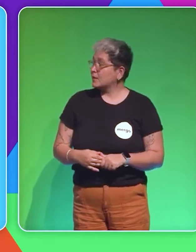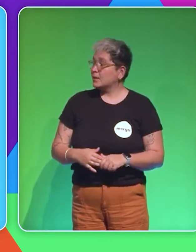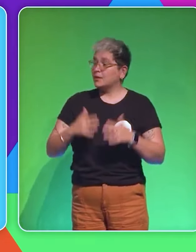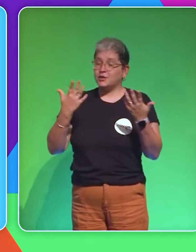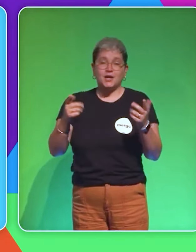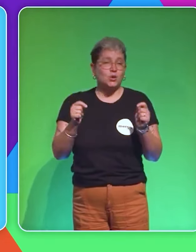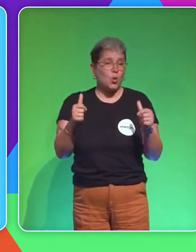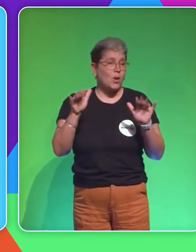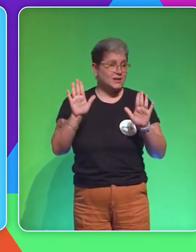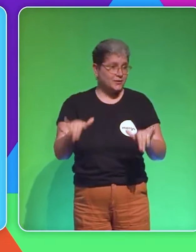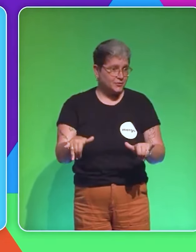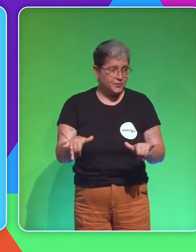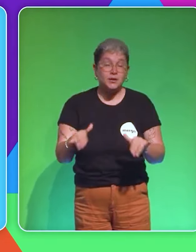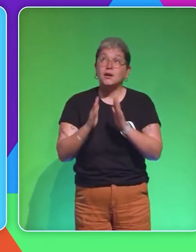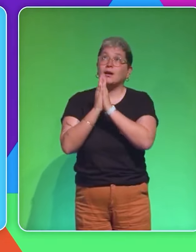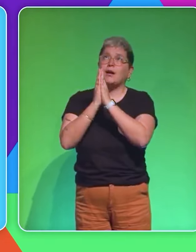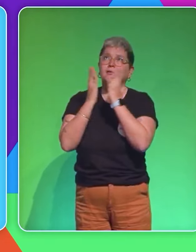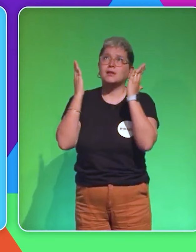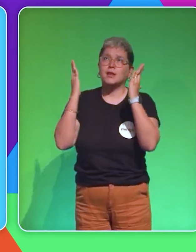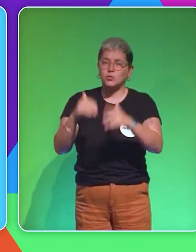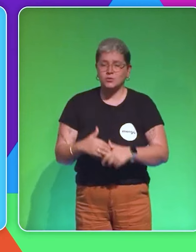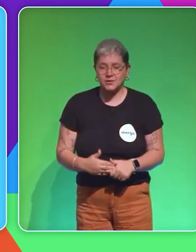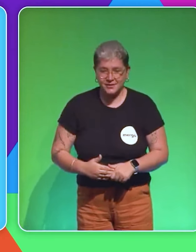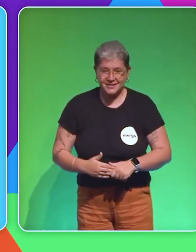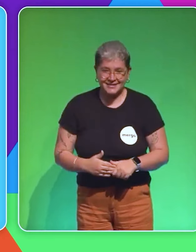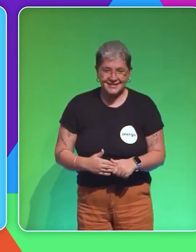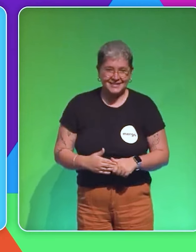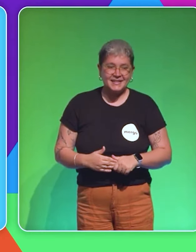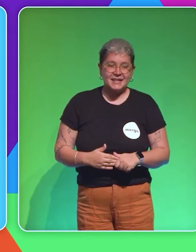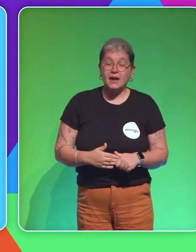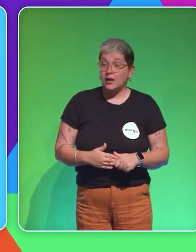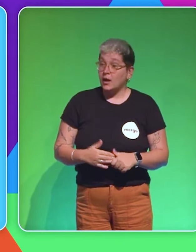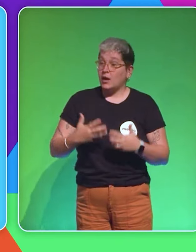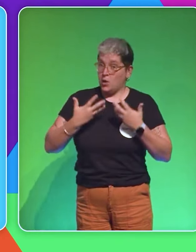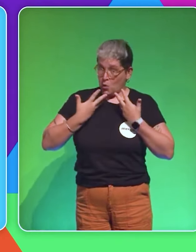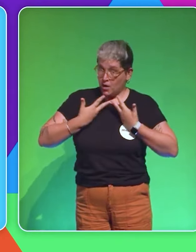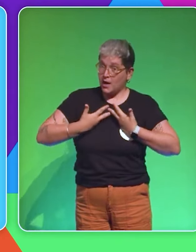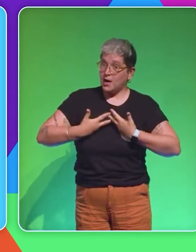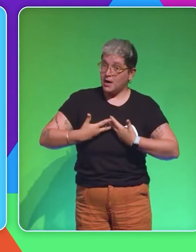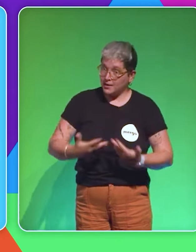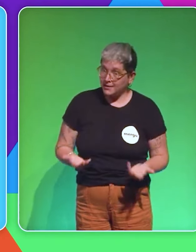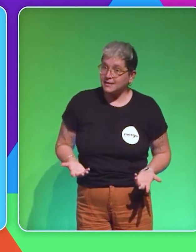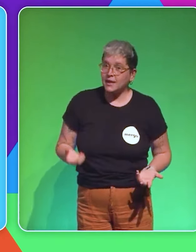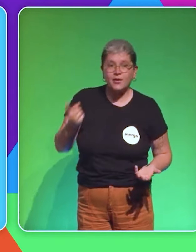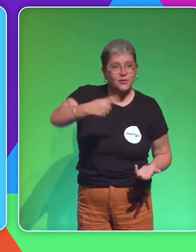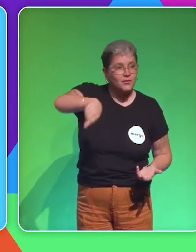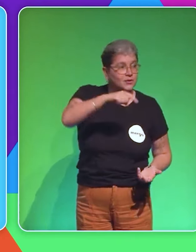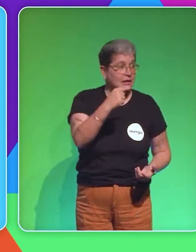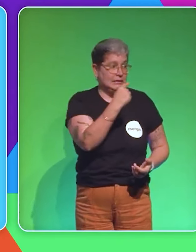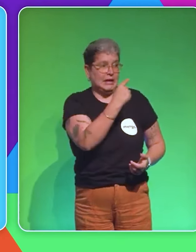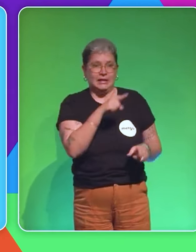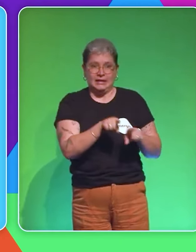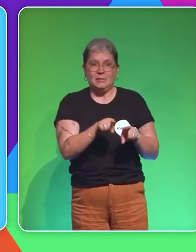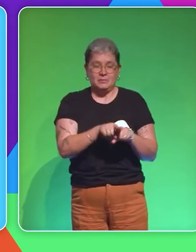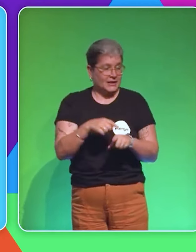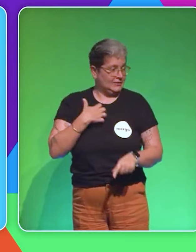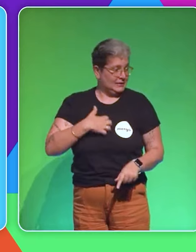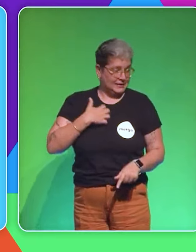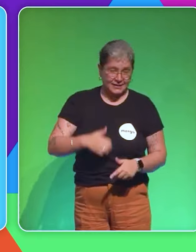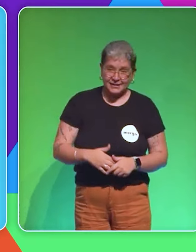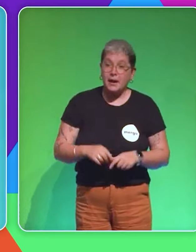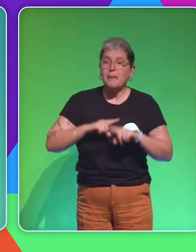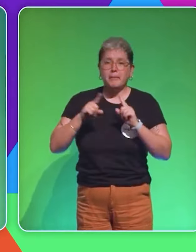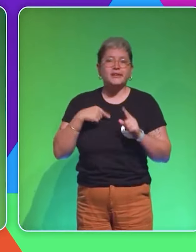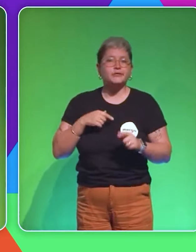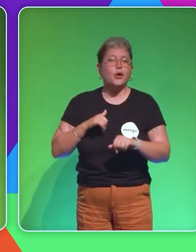chegando no final graças a Deus cansa me cansou essa palestra aqui o pessoal também deve est doido comigo aí mas foi culpa